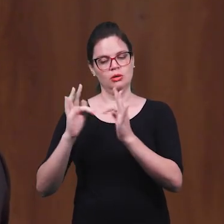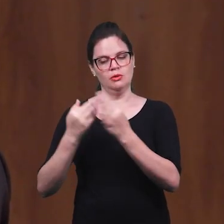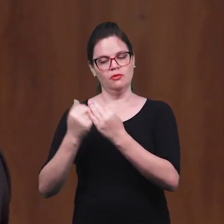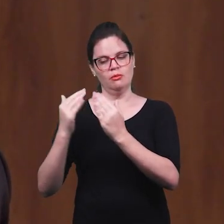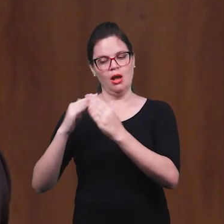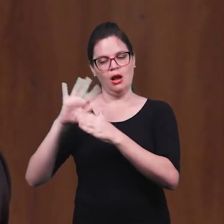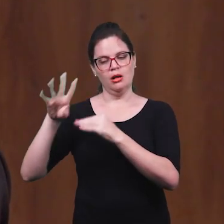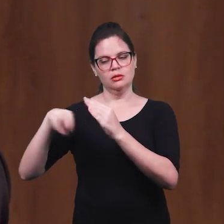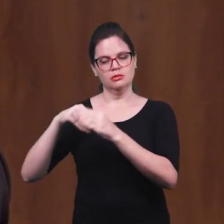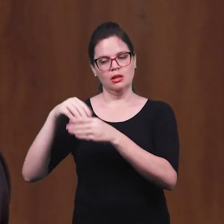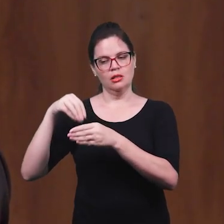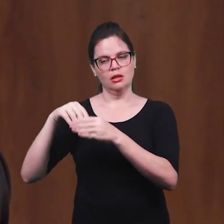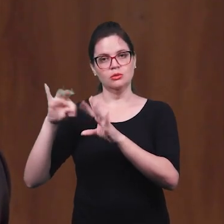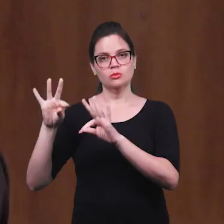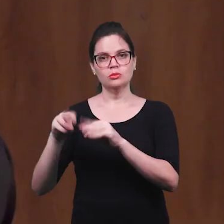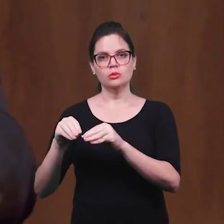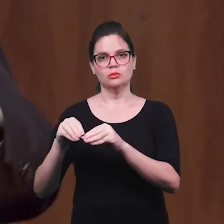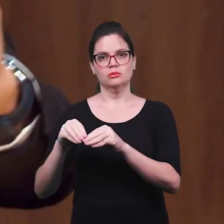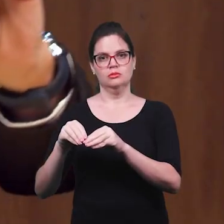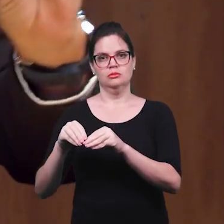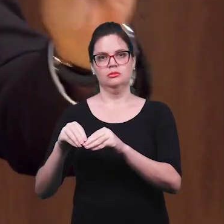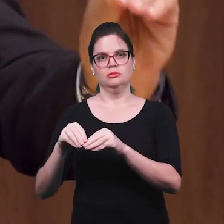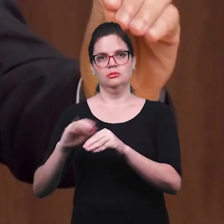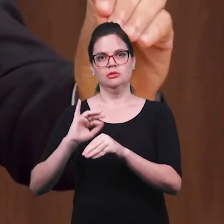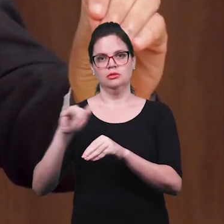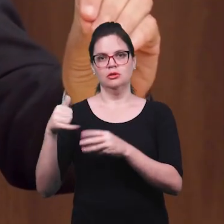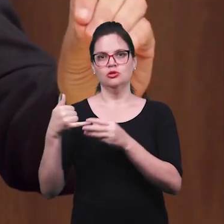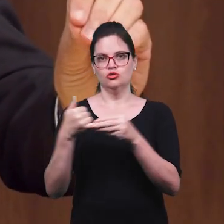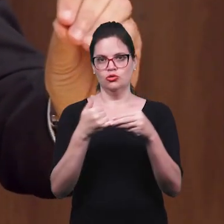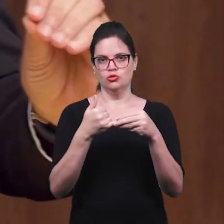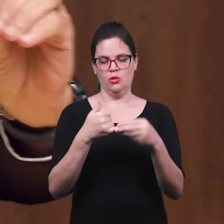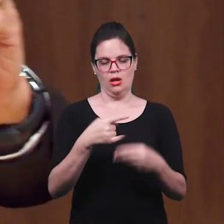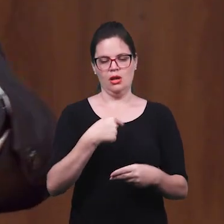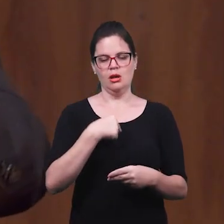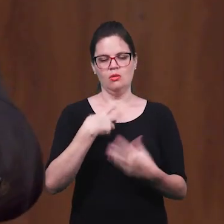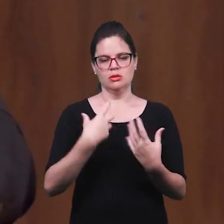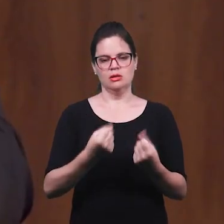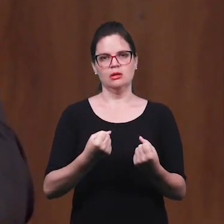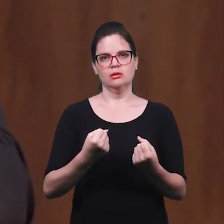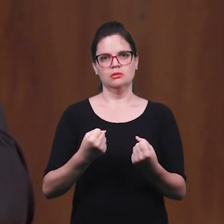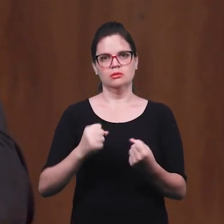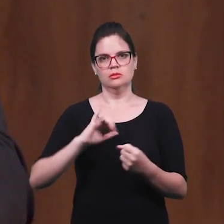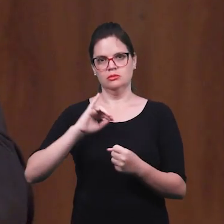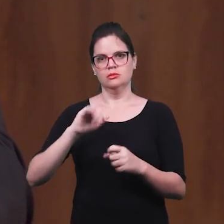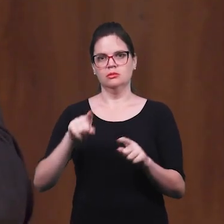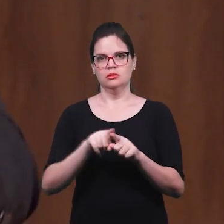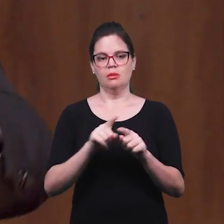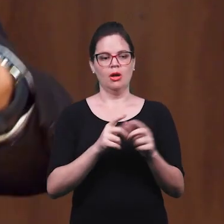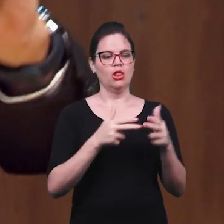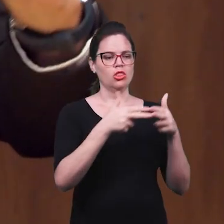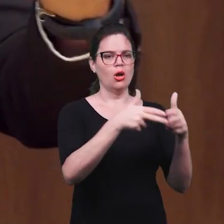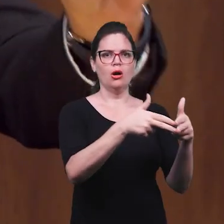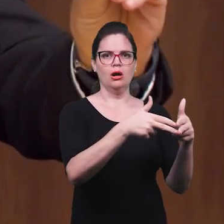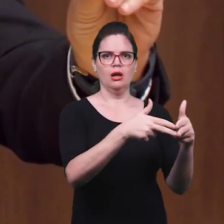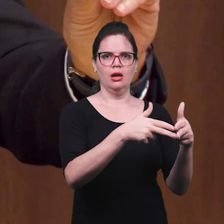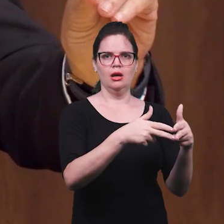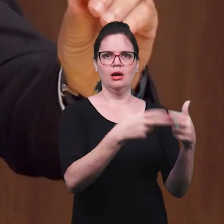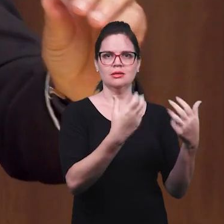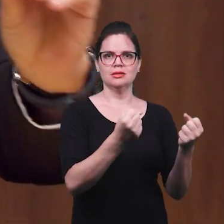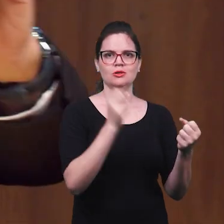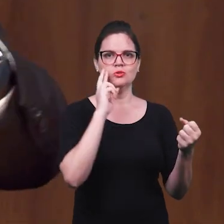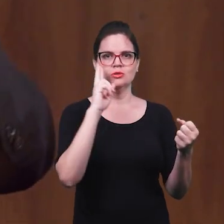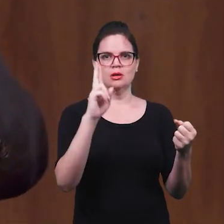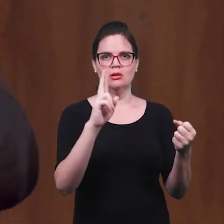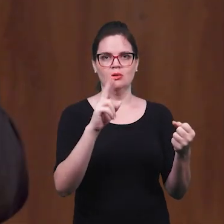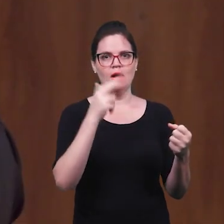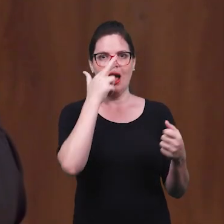e a minha casa. Noé escolheu o Senhor e a sua família foi salva. Raabe aceitou o Senhor